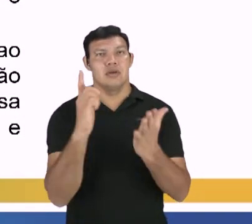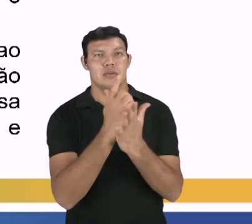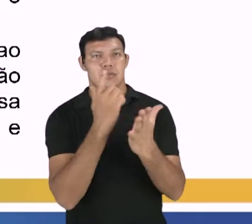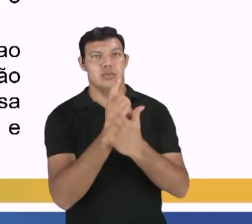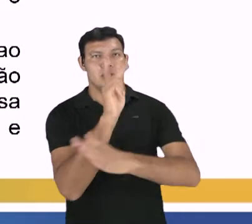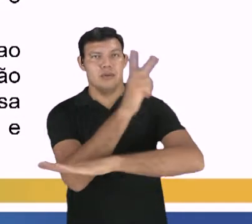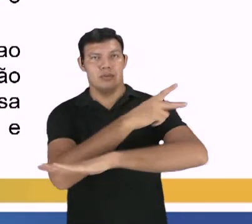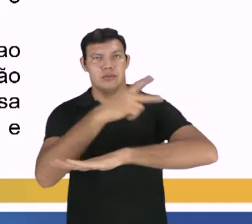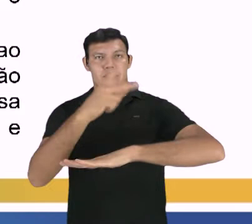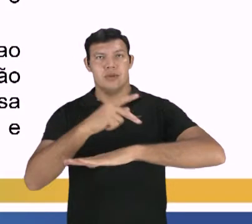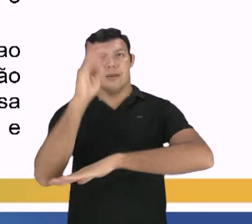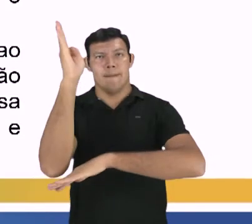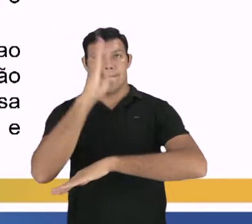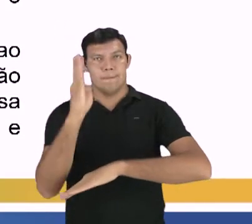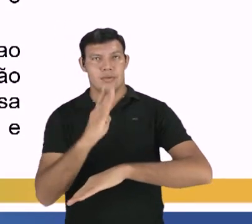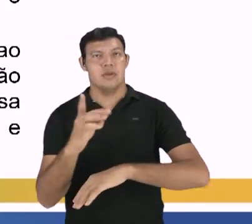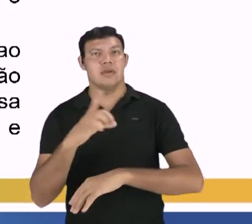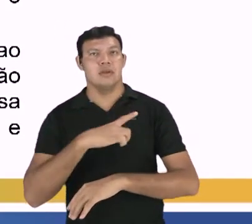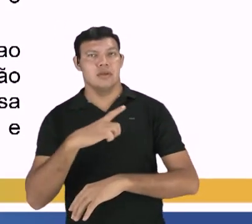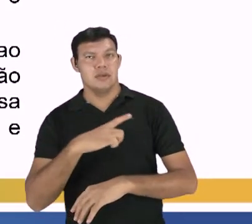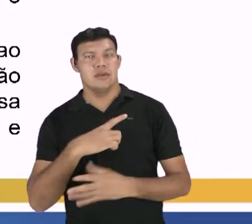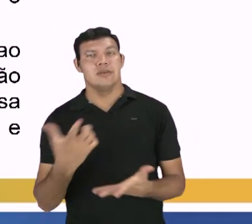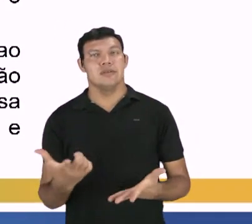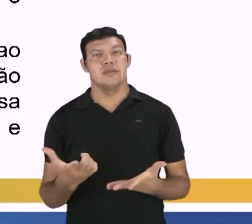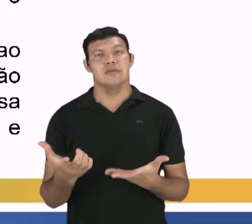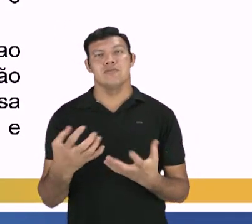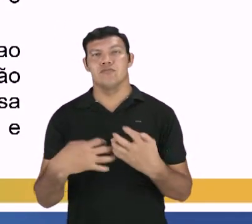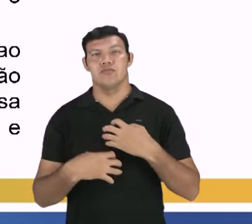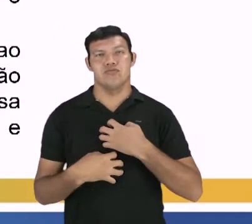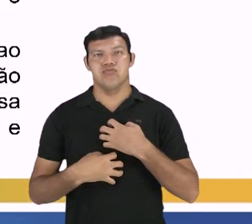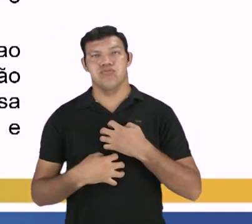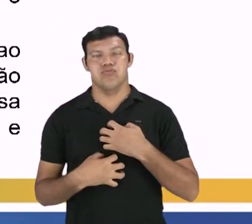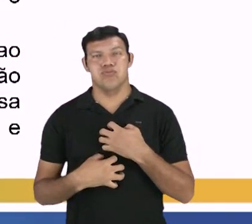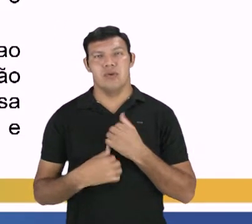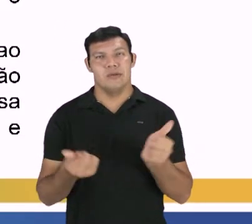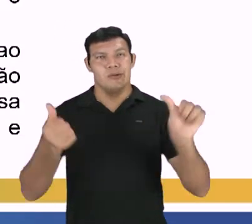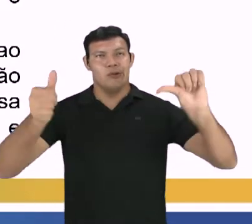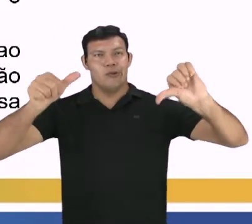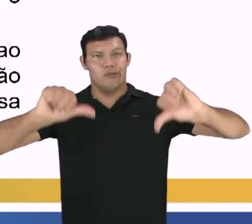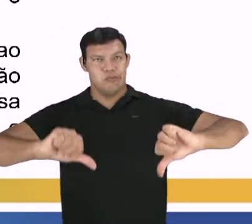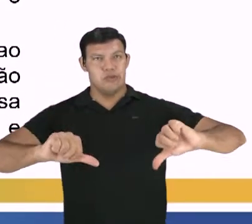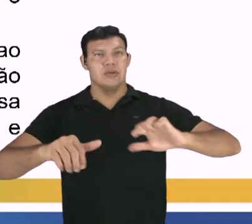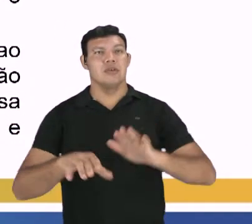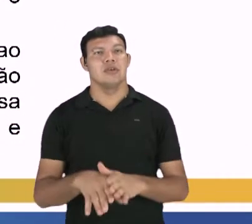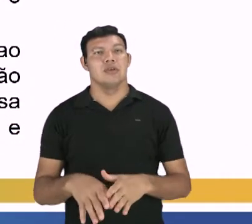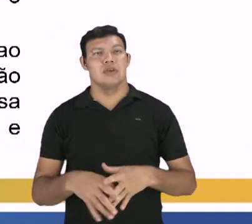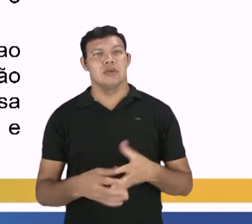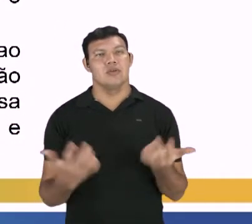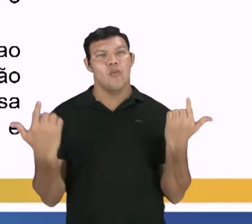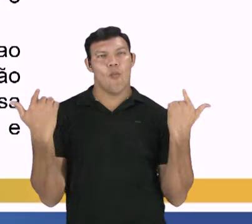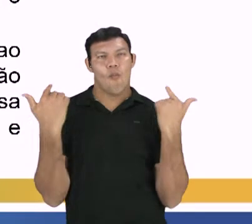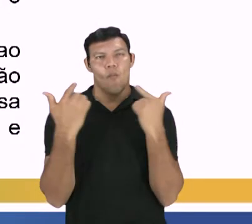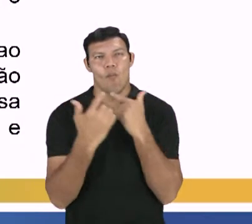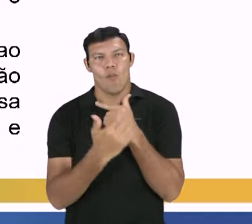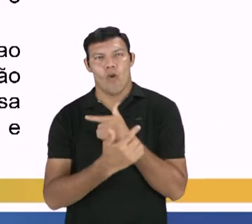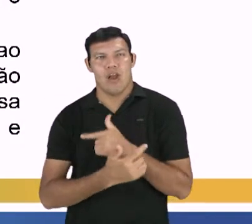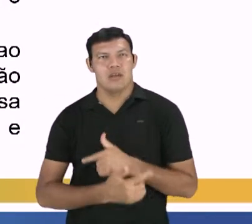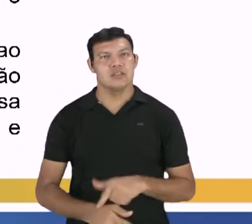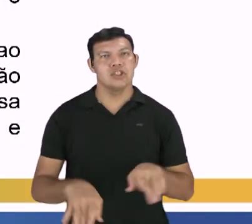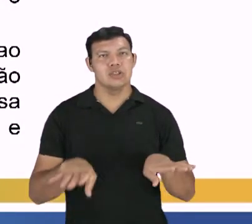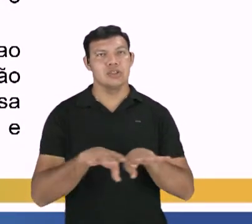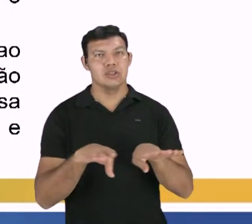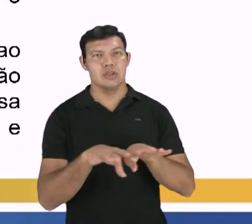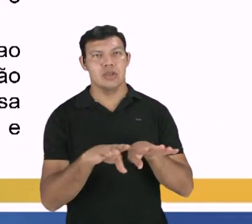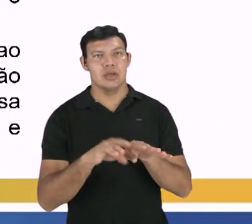pessimismo ou ao sensualismo, sobretudo das mulheres, e tratavam de temas que não desprendiam